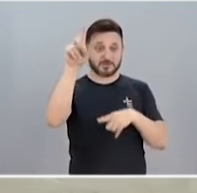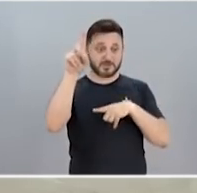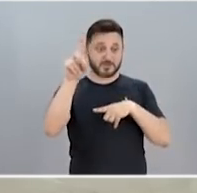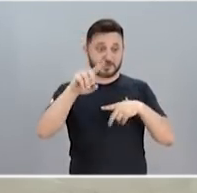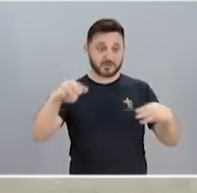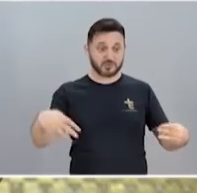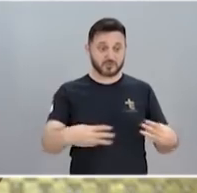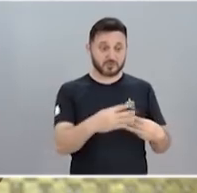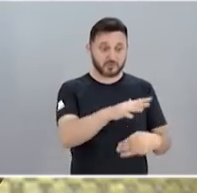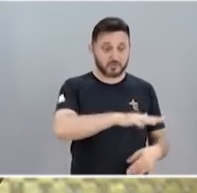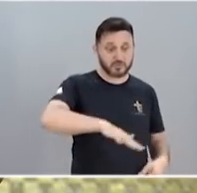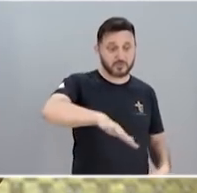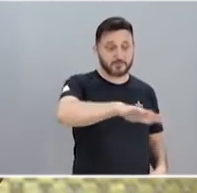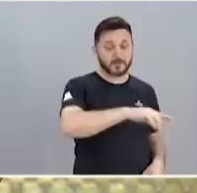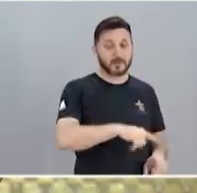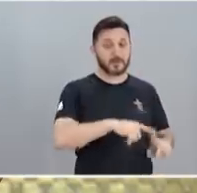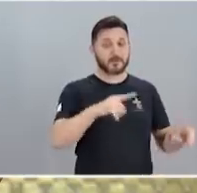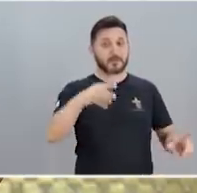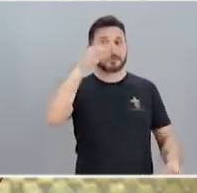Mas o Espírito Santo,